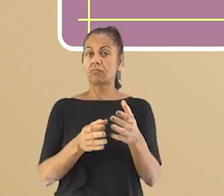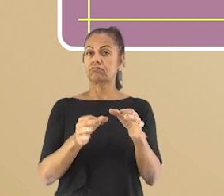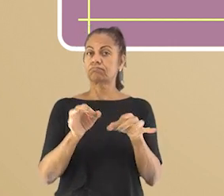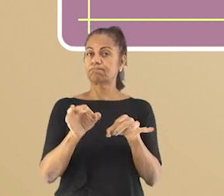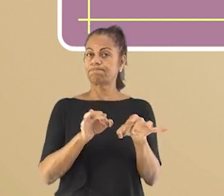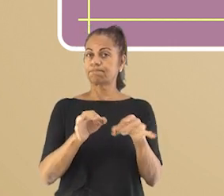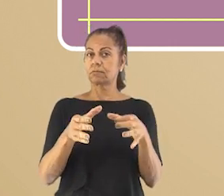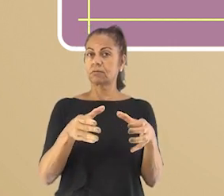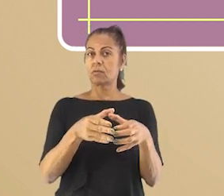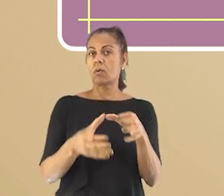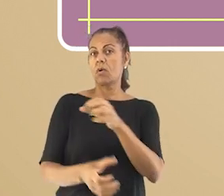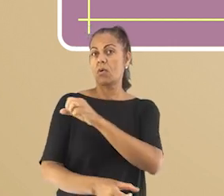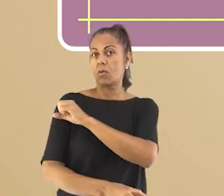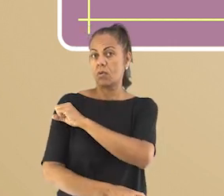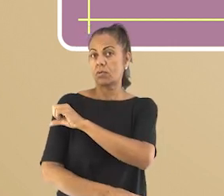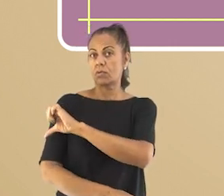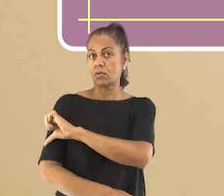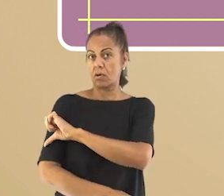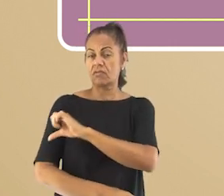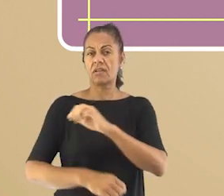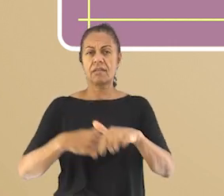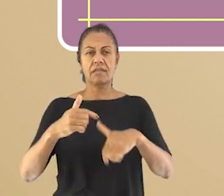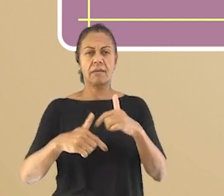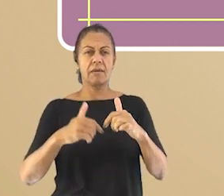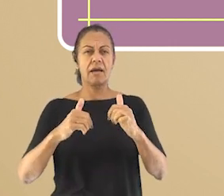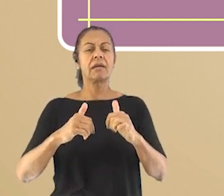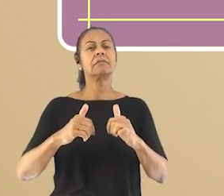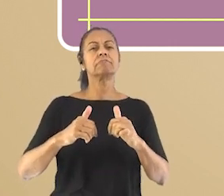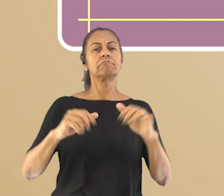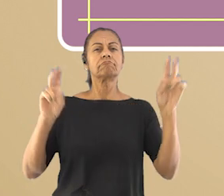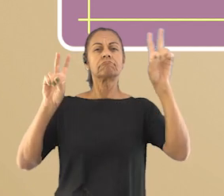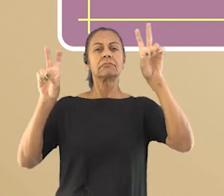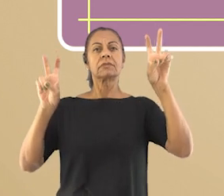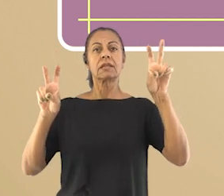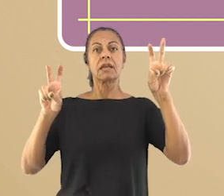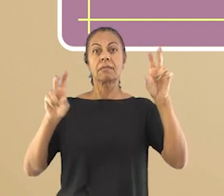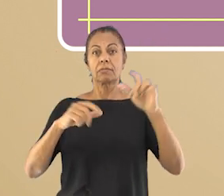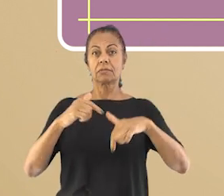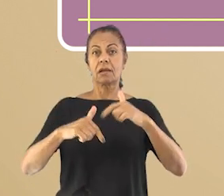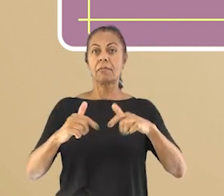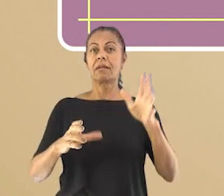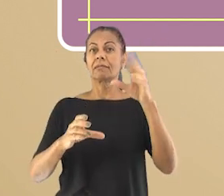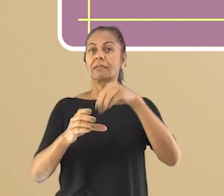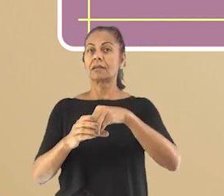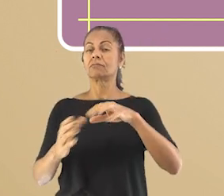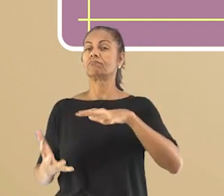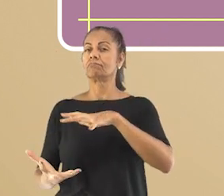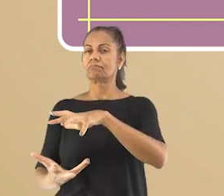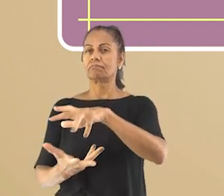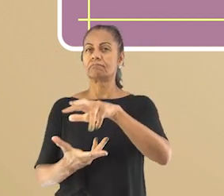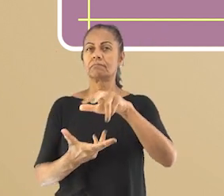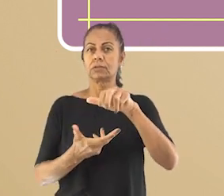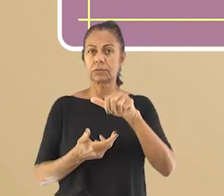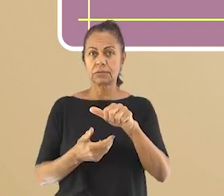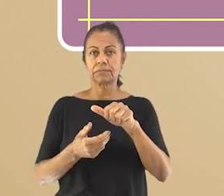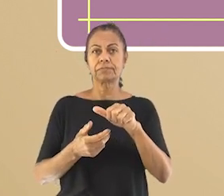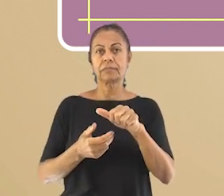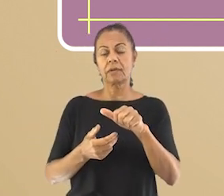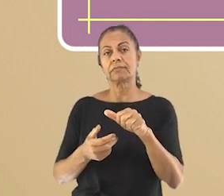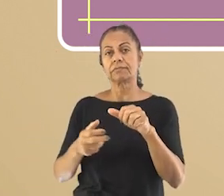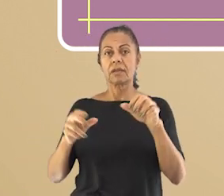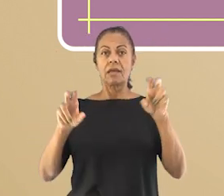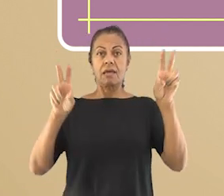EJA. Trabalha com o eixo temático Mundo do Trabalho. E o conteúdo são problemas com equações do primeiro